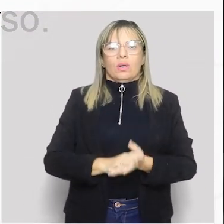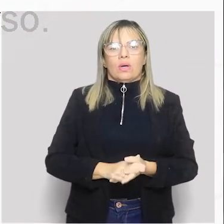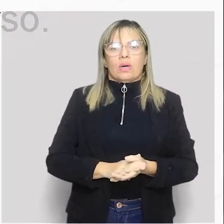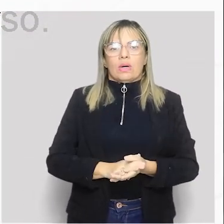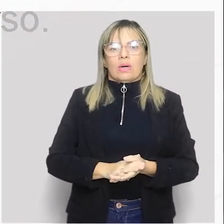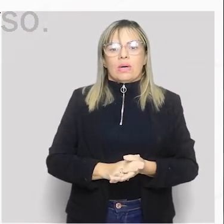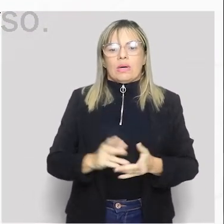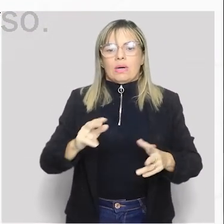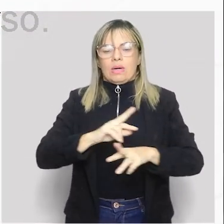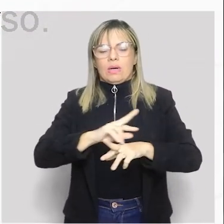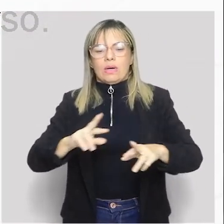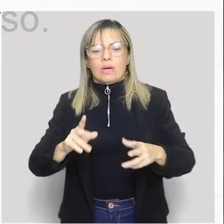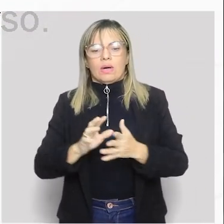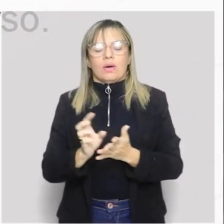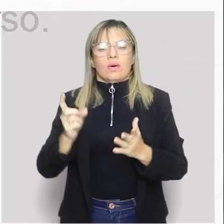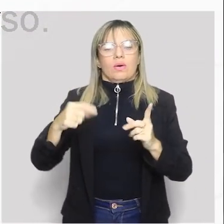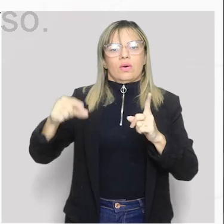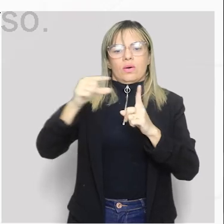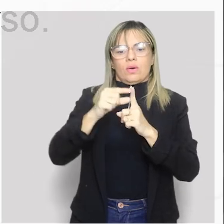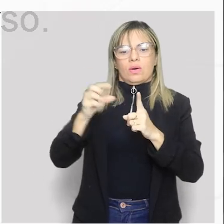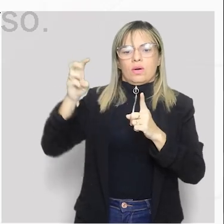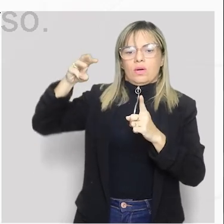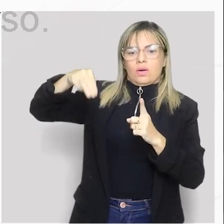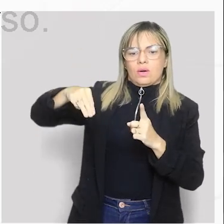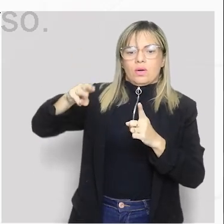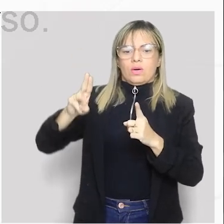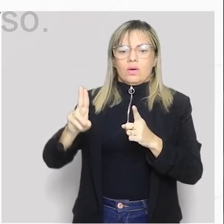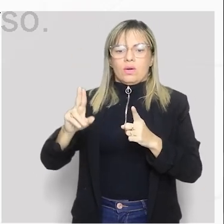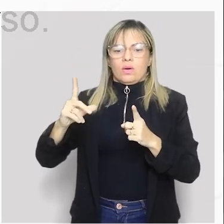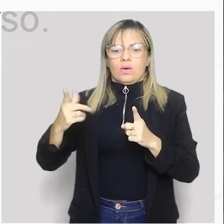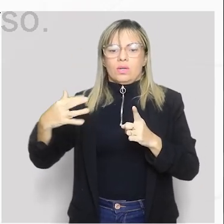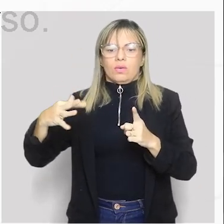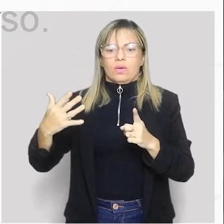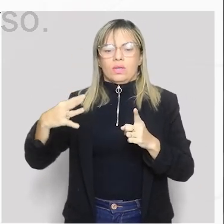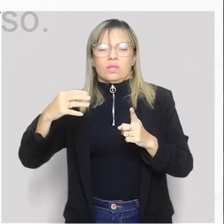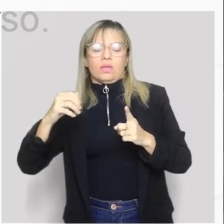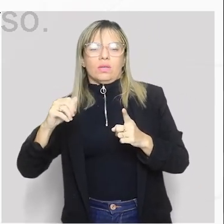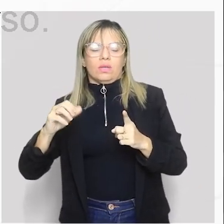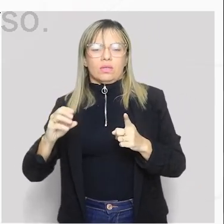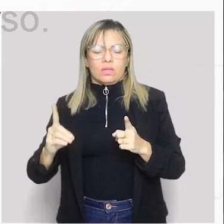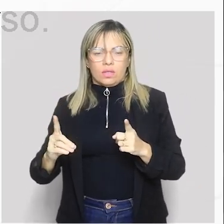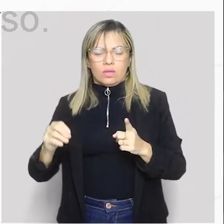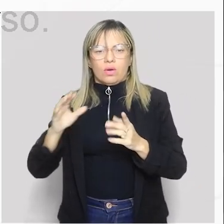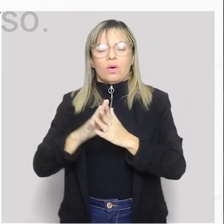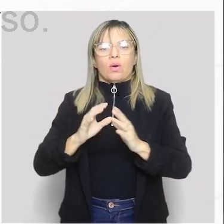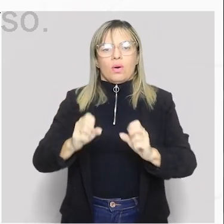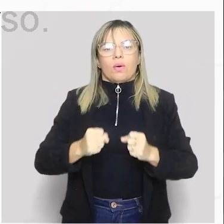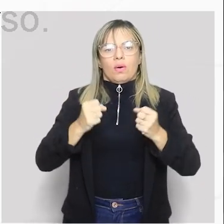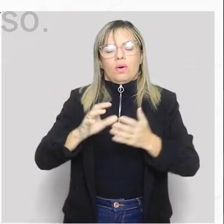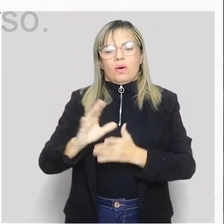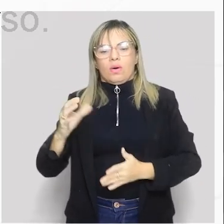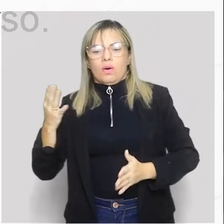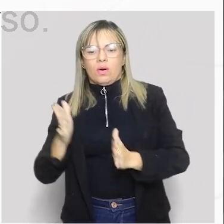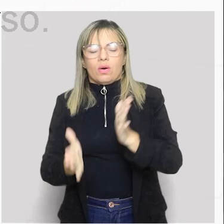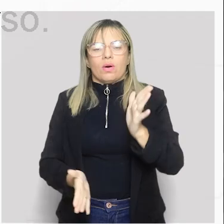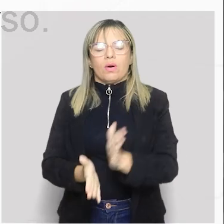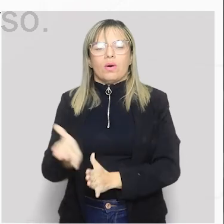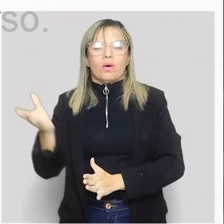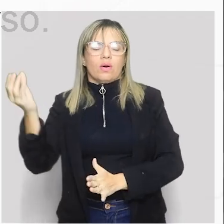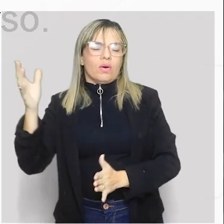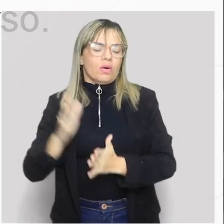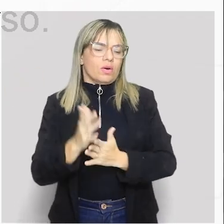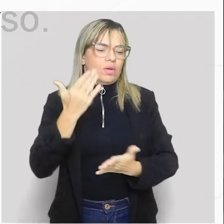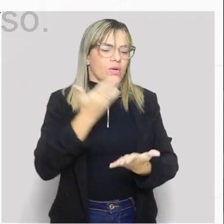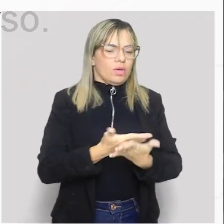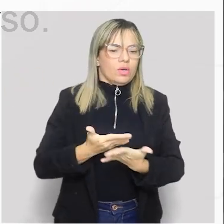multifaceado. O que a gente chama de multifaceado? De muitas faces, de muitas possibilidades. Por isso que eu estou dizendo, pode ser um roteiro de viagem, pode ser um roteiro